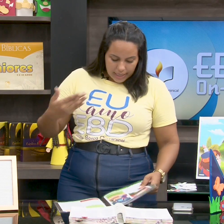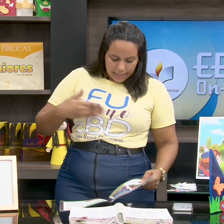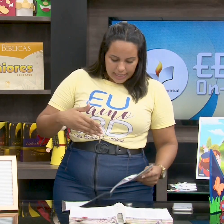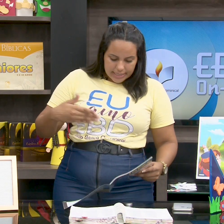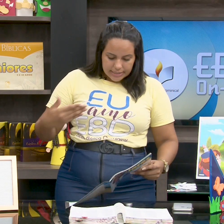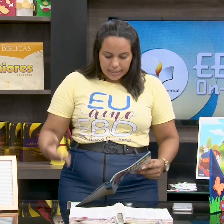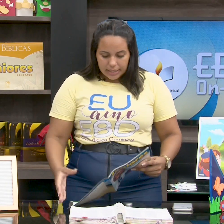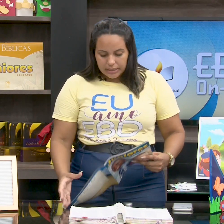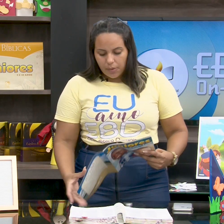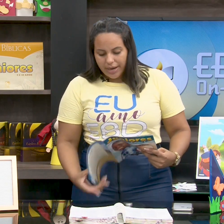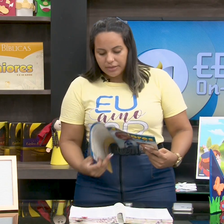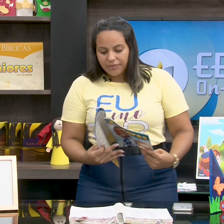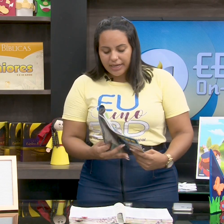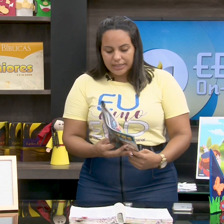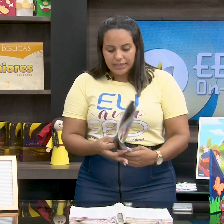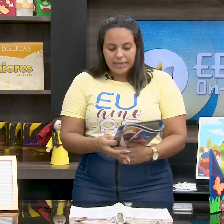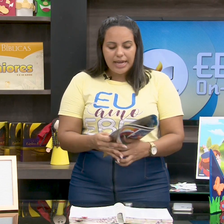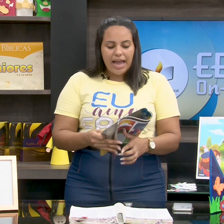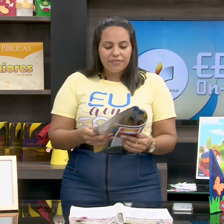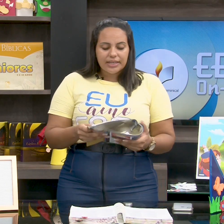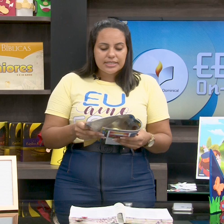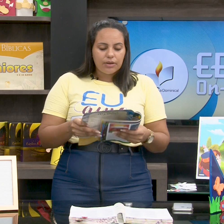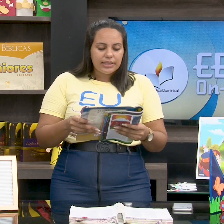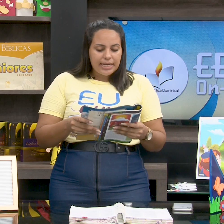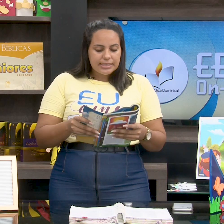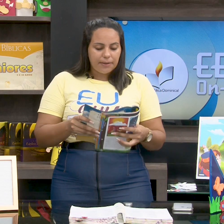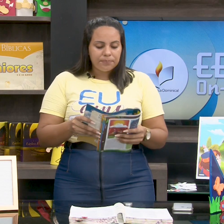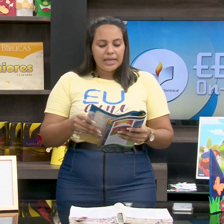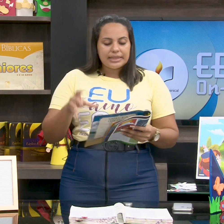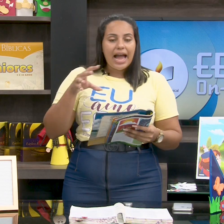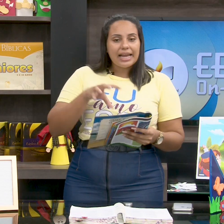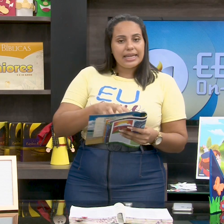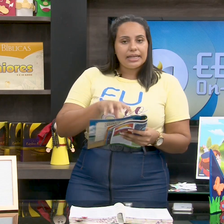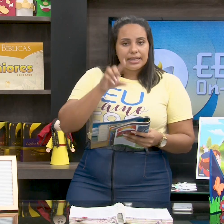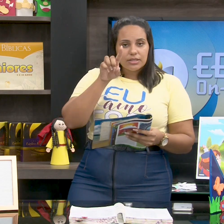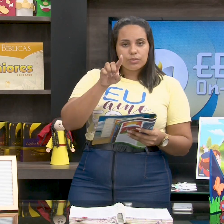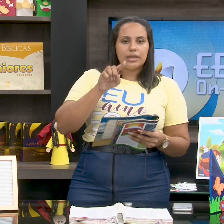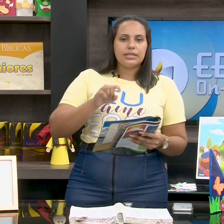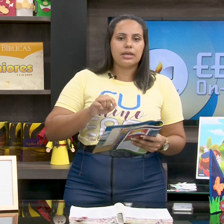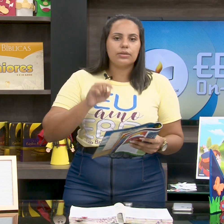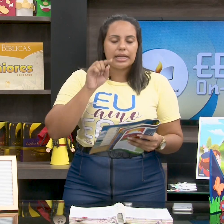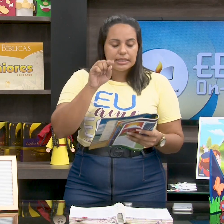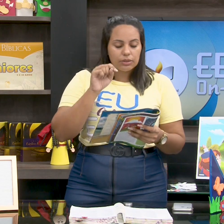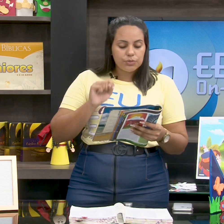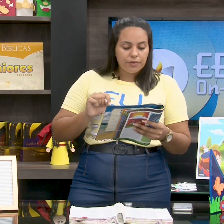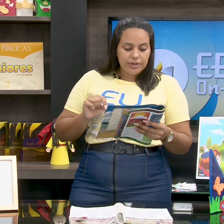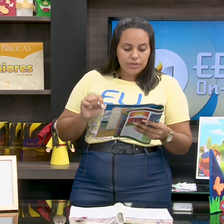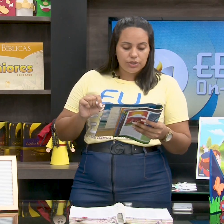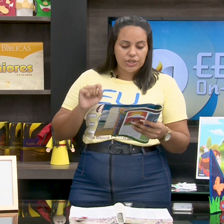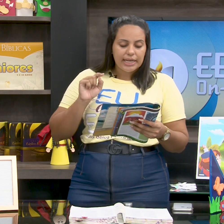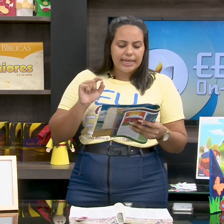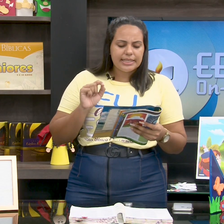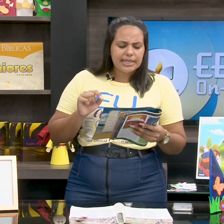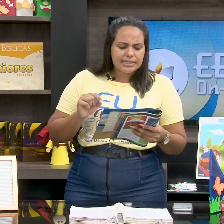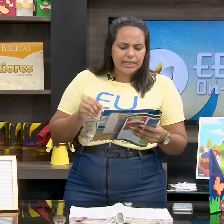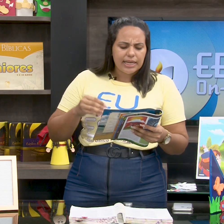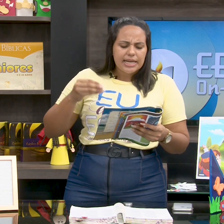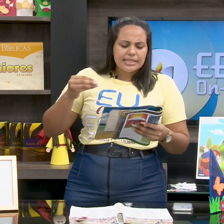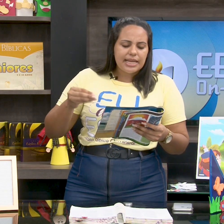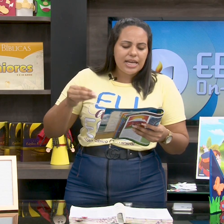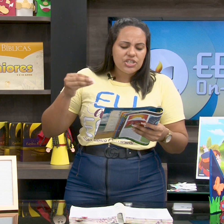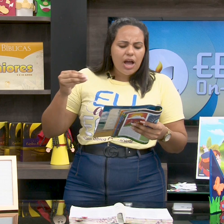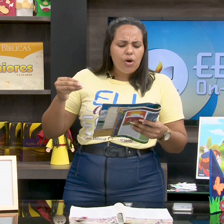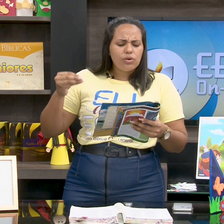reflexão. E esse não é diferente. E a reflexão desse está aqui na sua lição, na lição dos professores. E diz